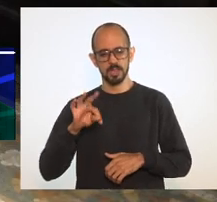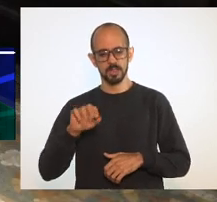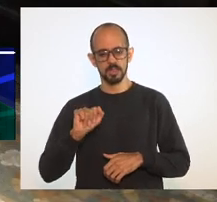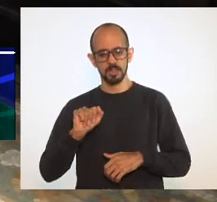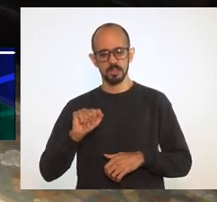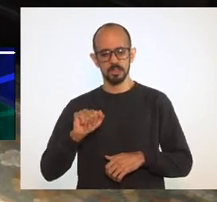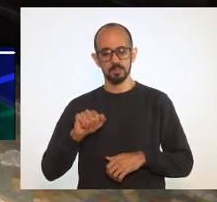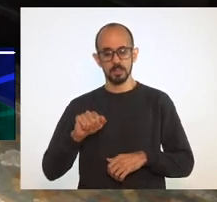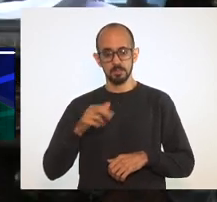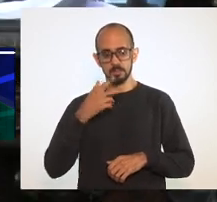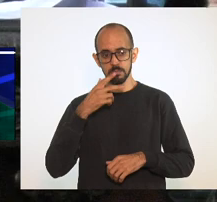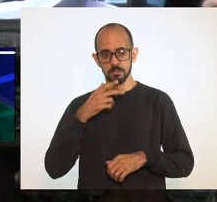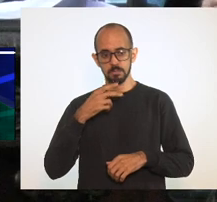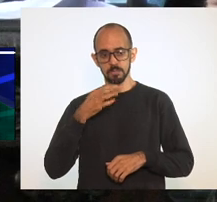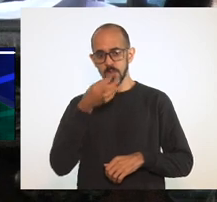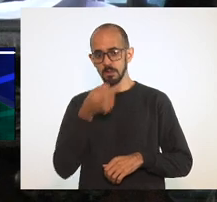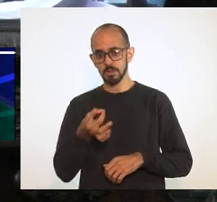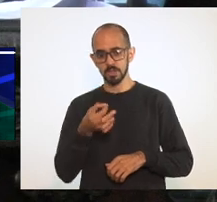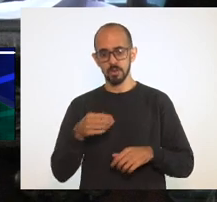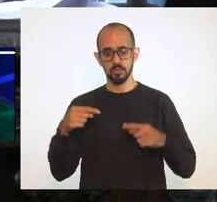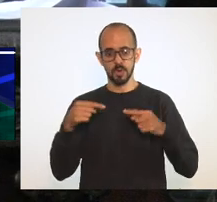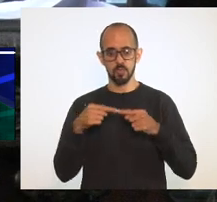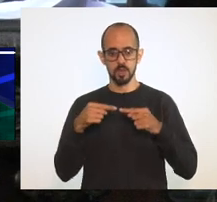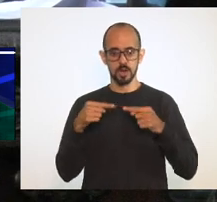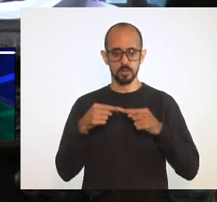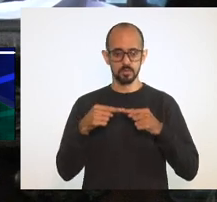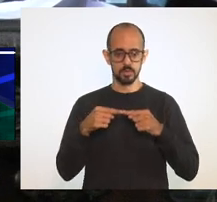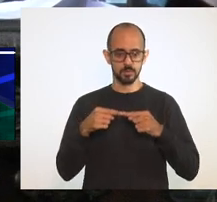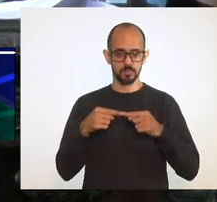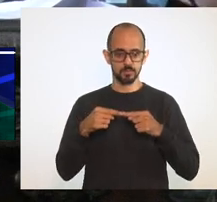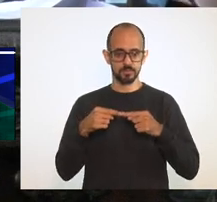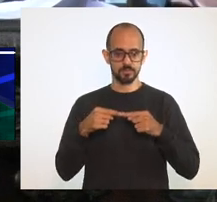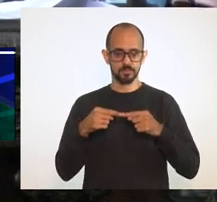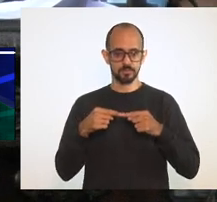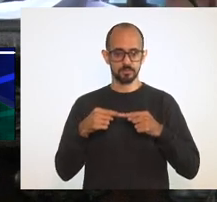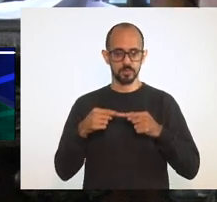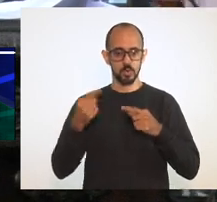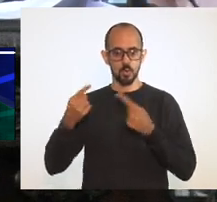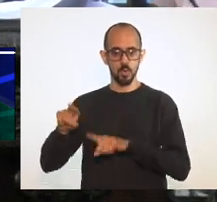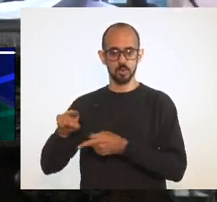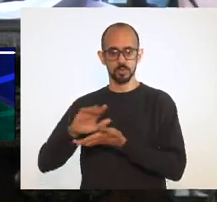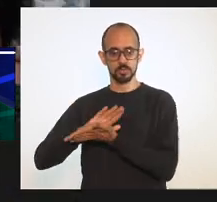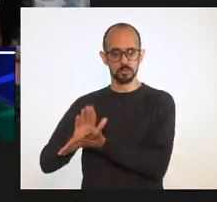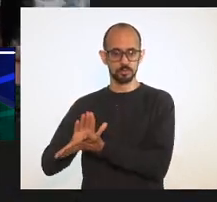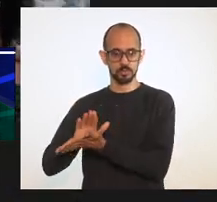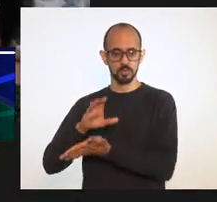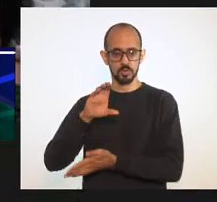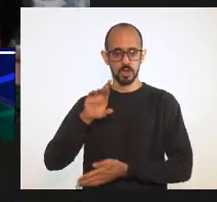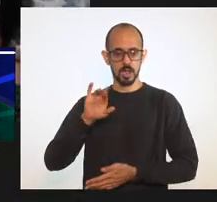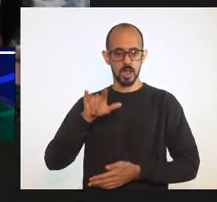Parecer favorável. Pela Comissão de Combate à Discriminação, deputado Carlos Mink.